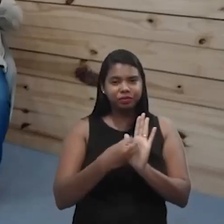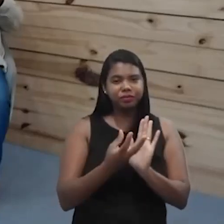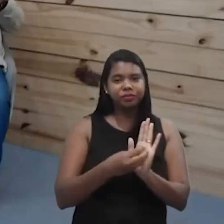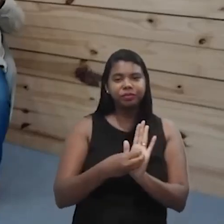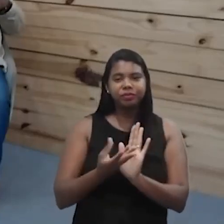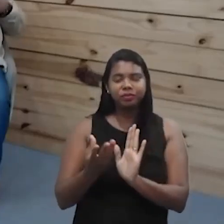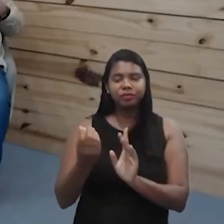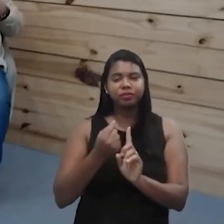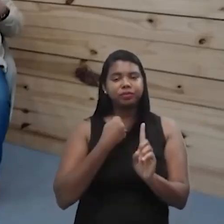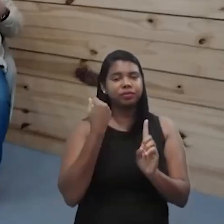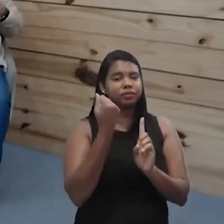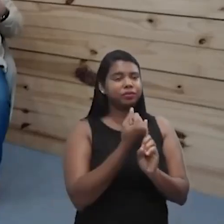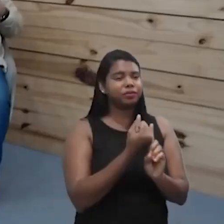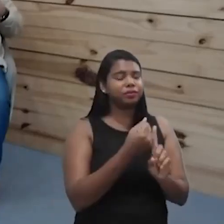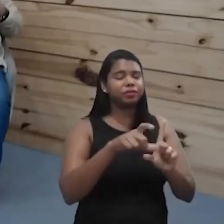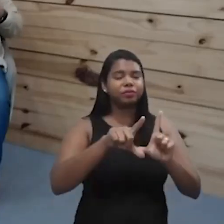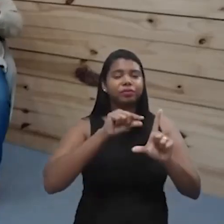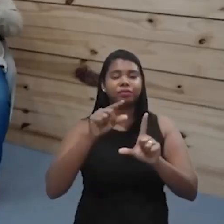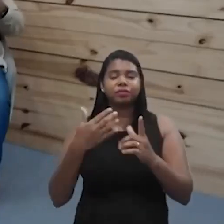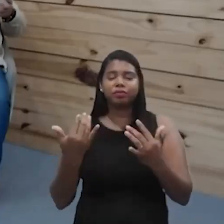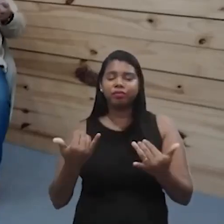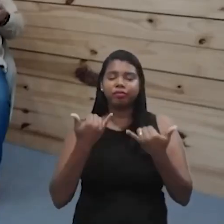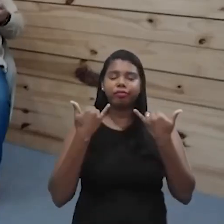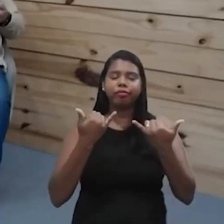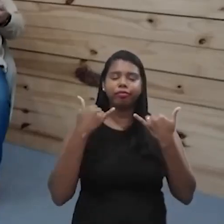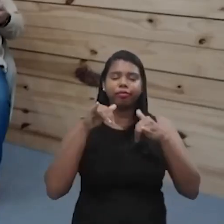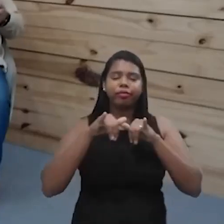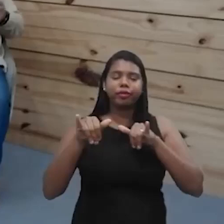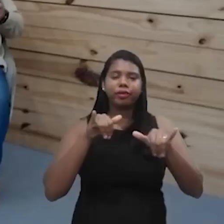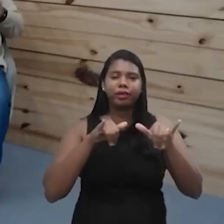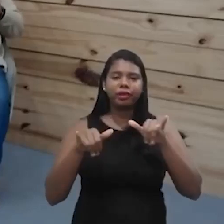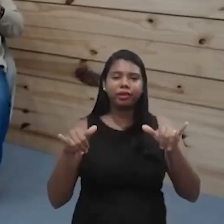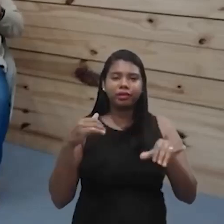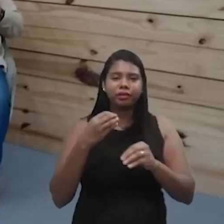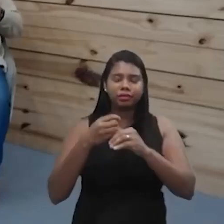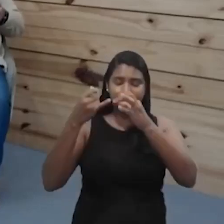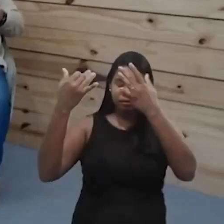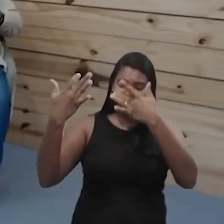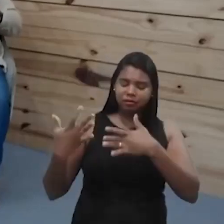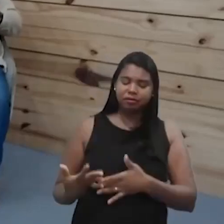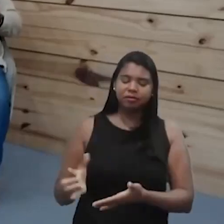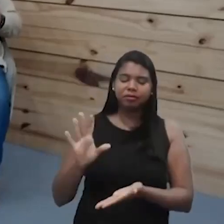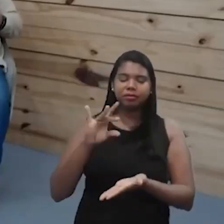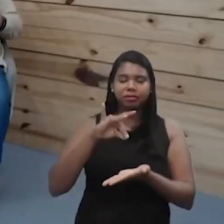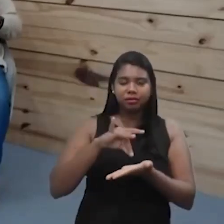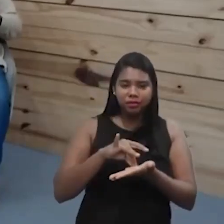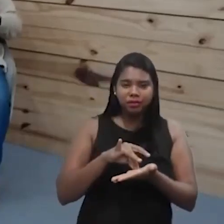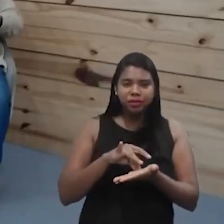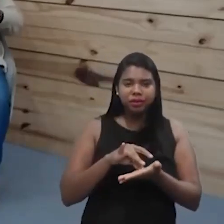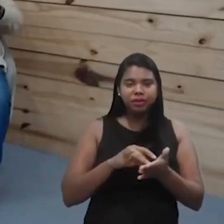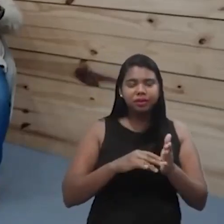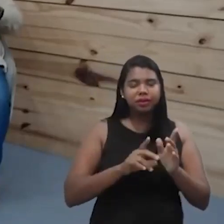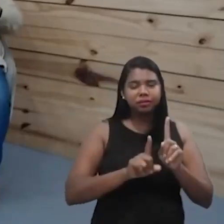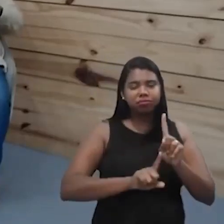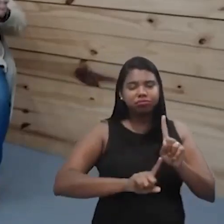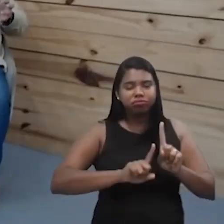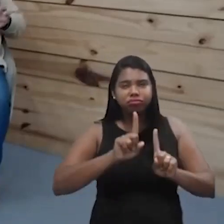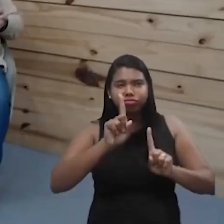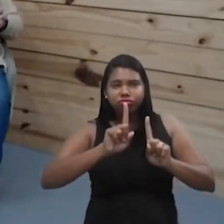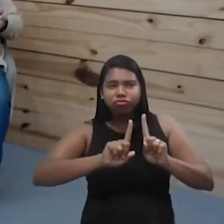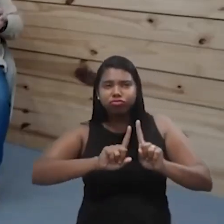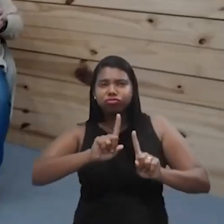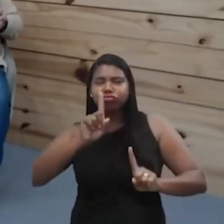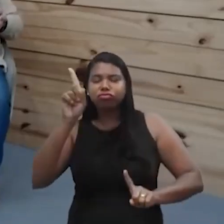sociais e coletando essas informações, falando um pouco aí dentro do conceito de mineração de dados, né, em que ele